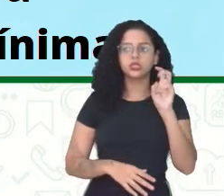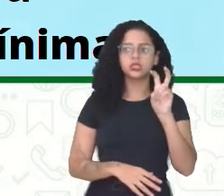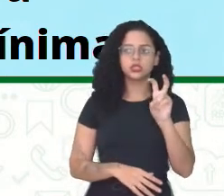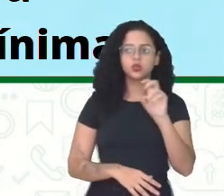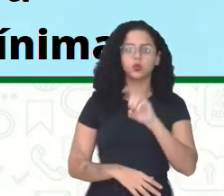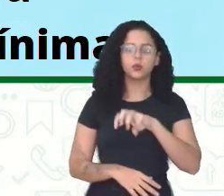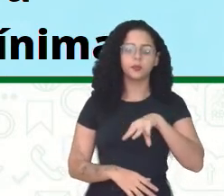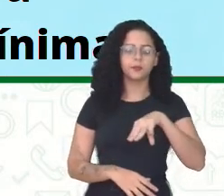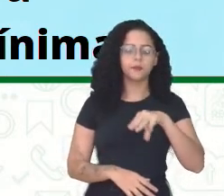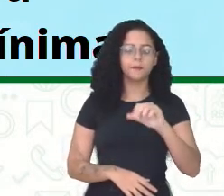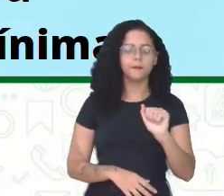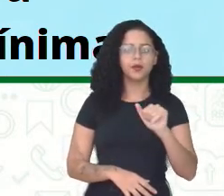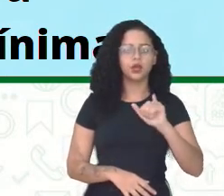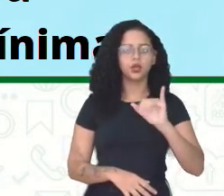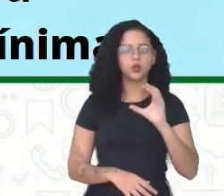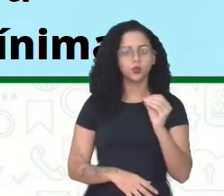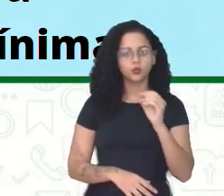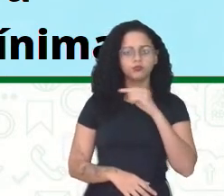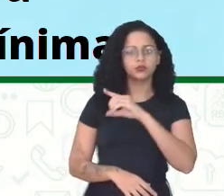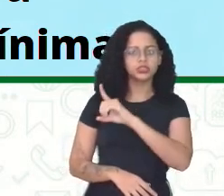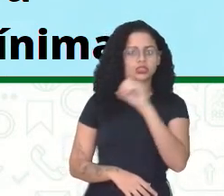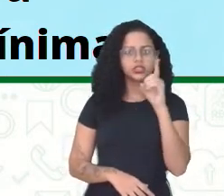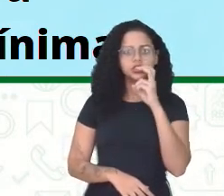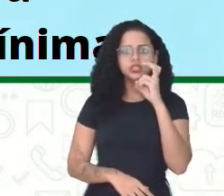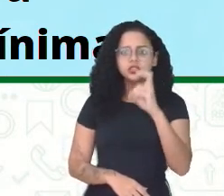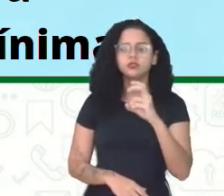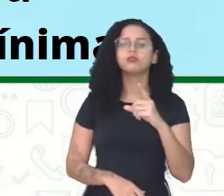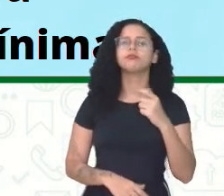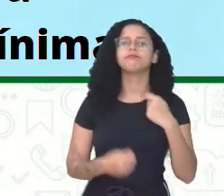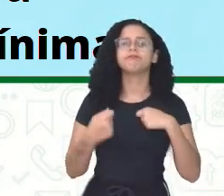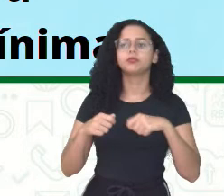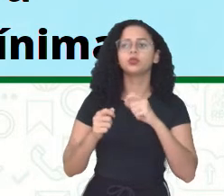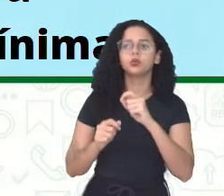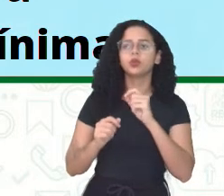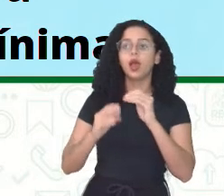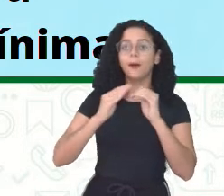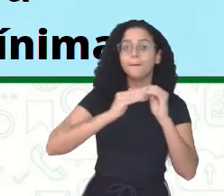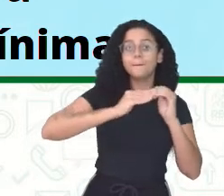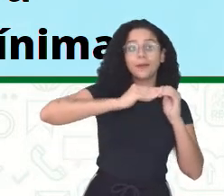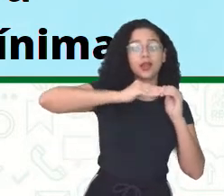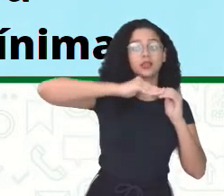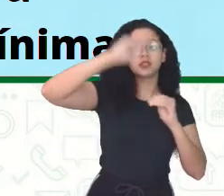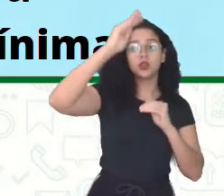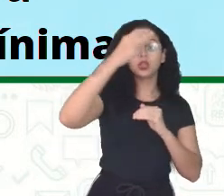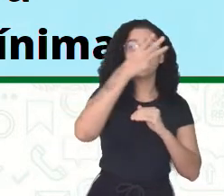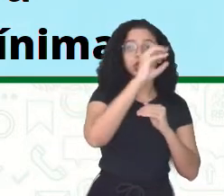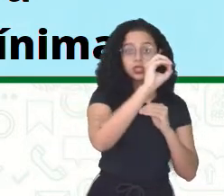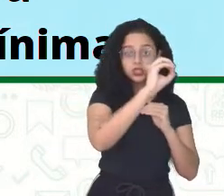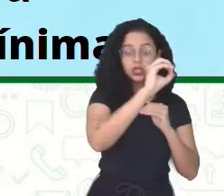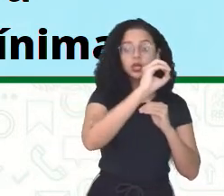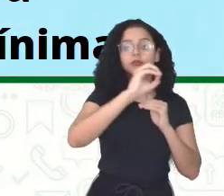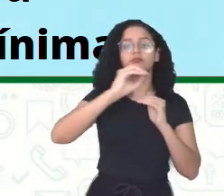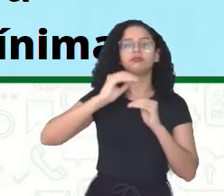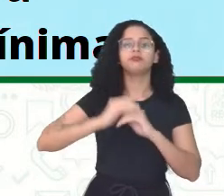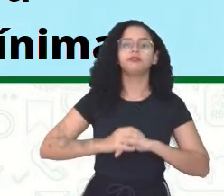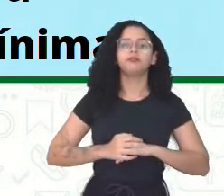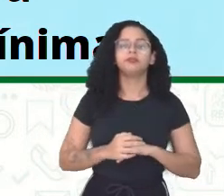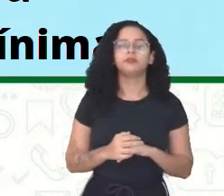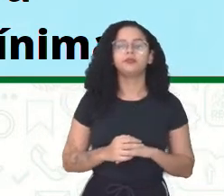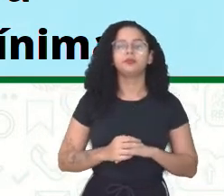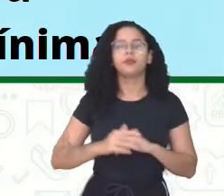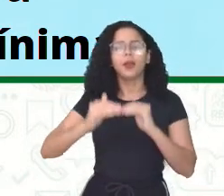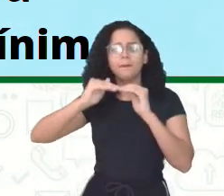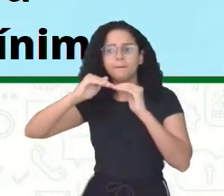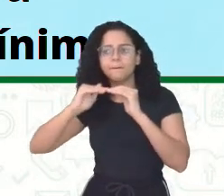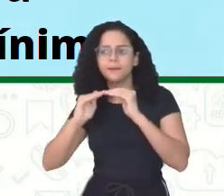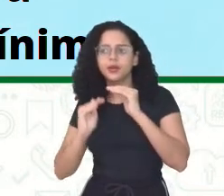maio. Nesse dia 5 de maio, eu tenho que a temperatura mais alta vai dar 30 graus, né?